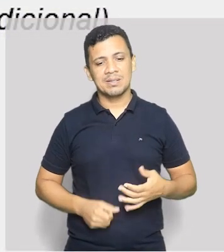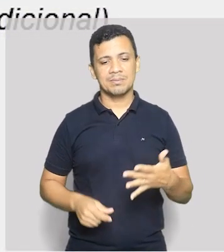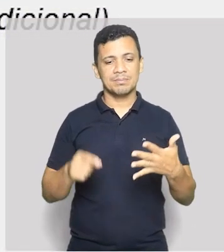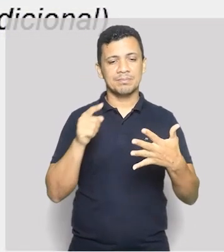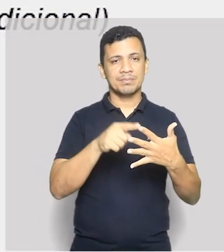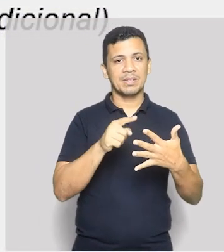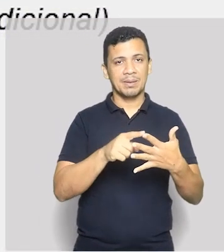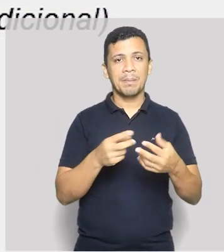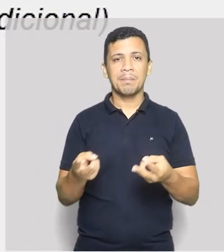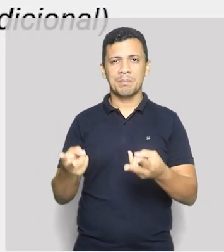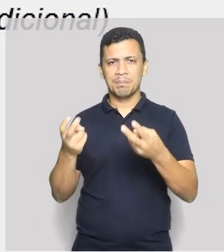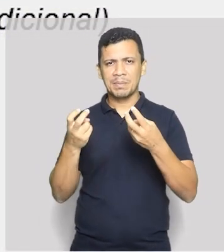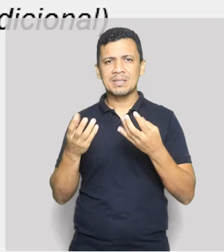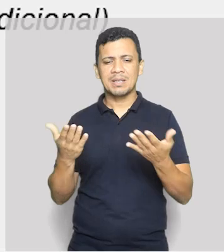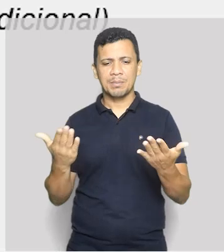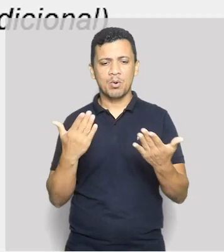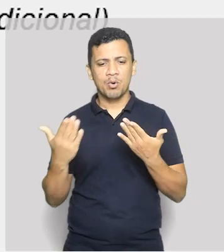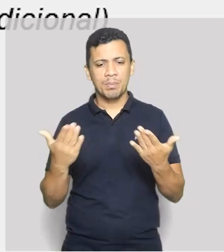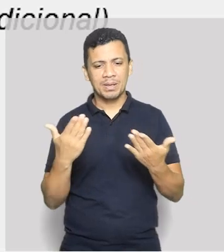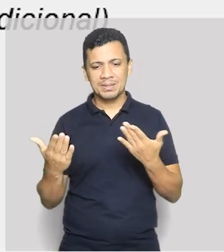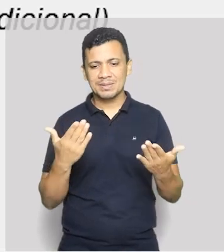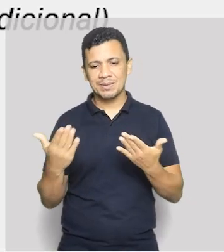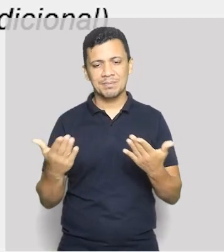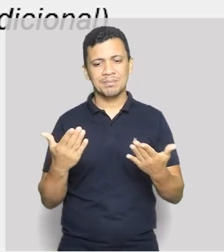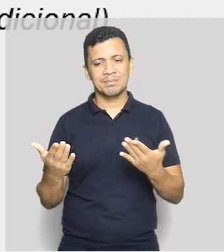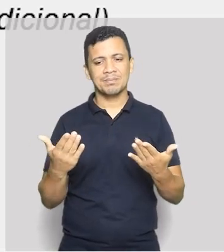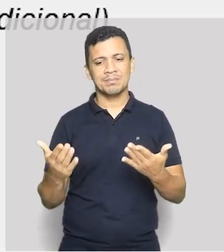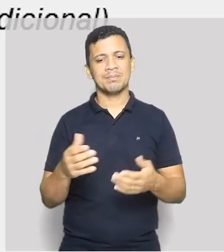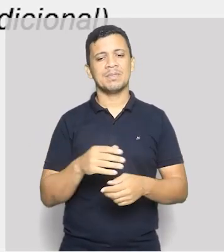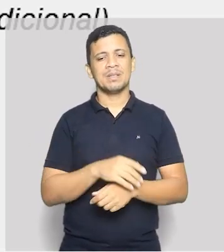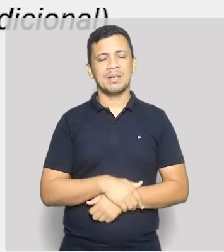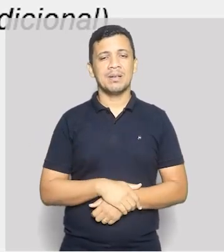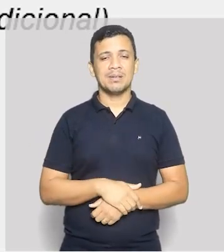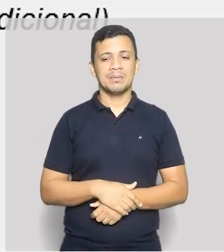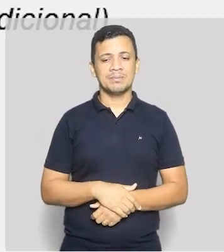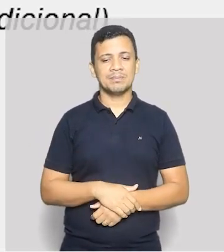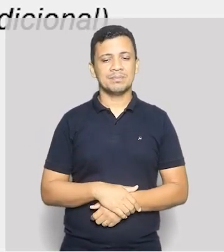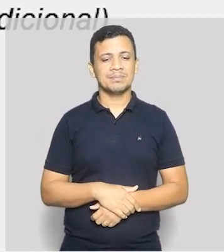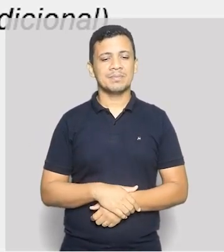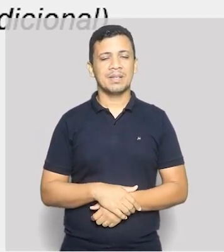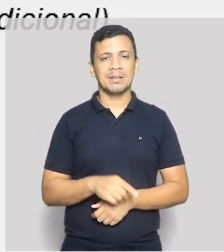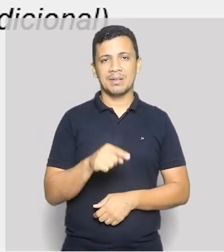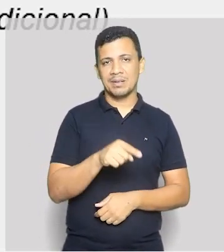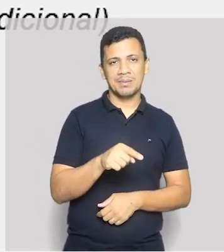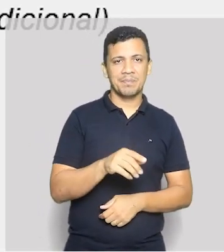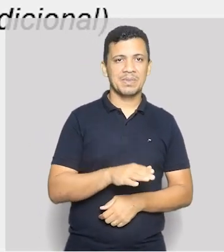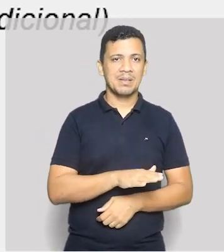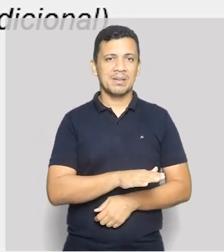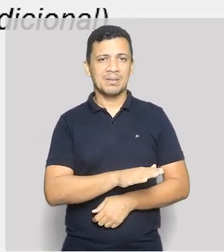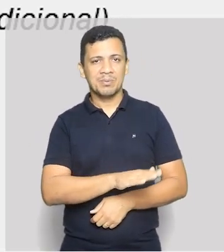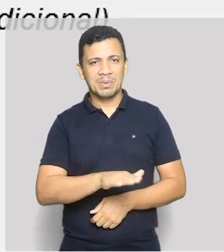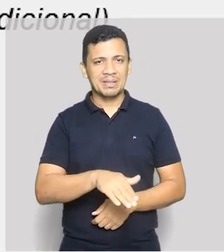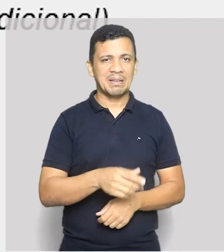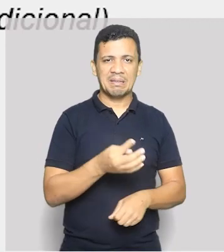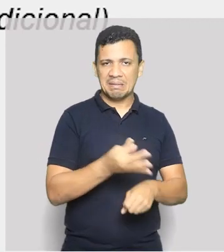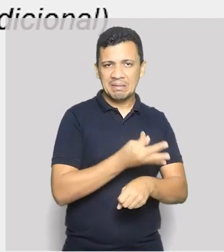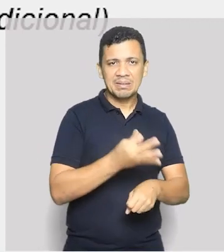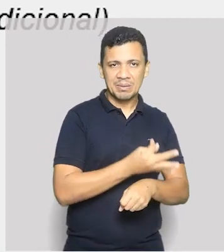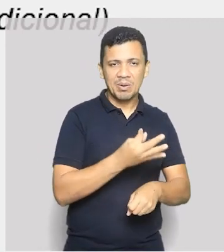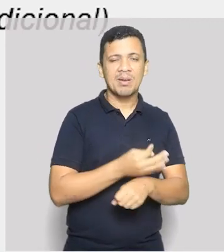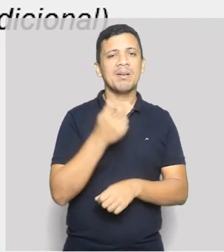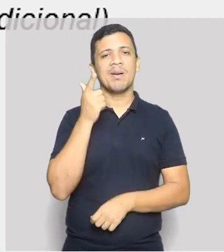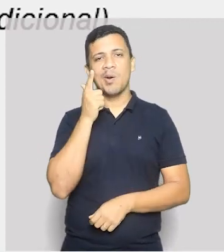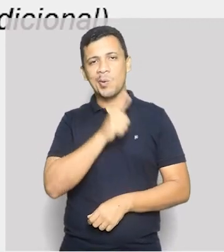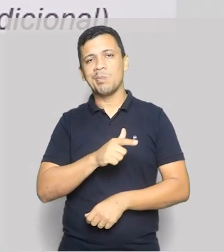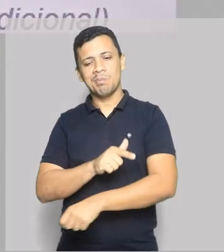de comparação, né? Como uma criança mimada, ele se comportou, comparando alguém a uma criança mimada. E